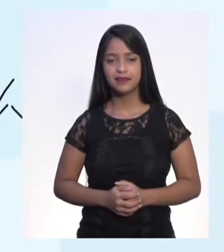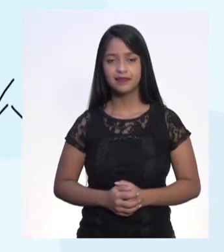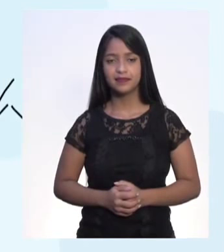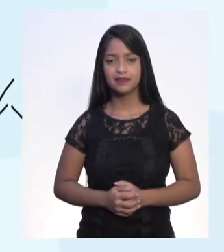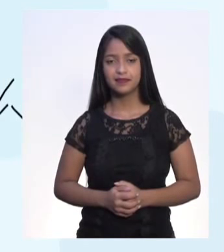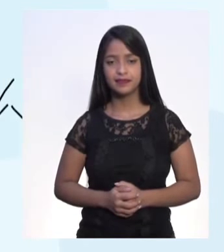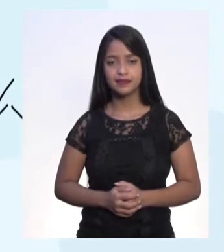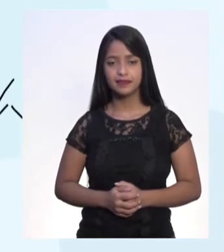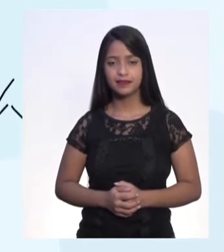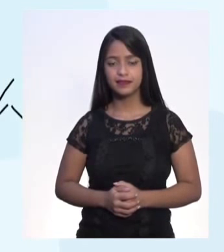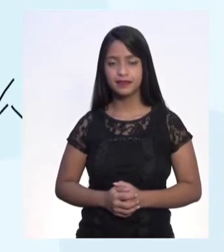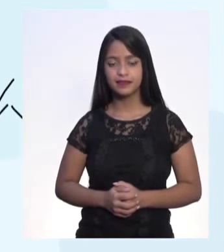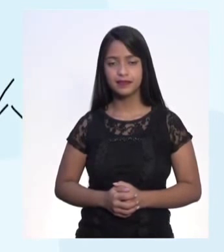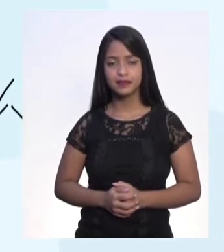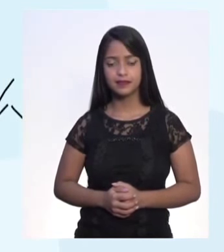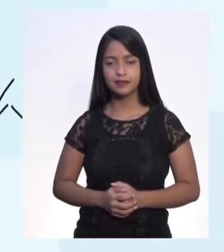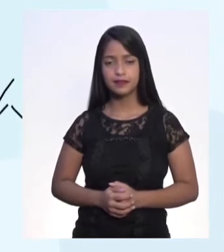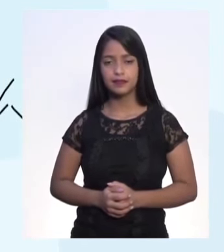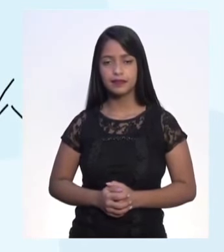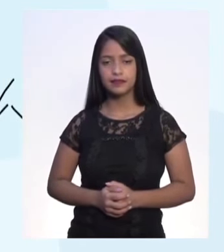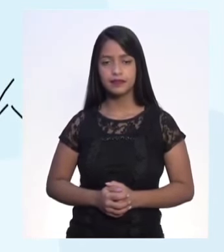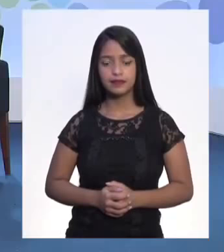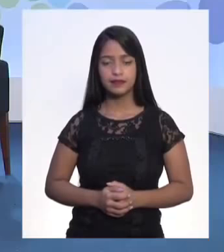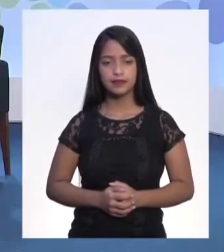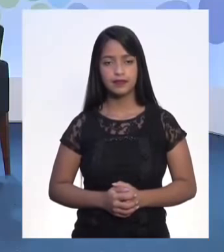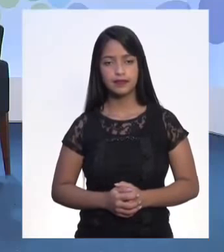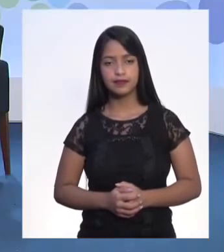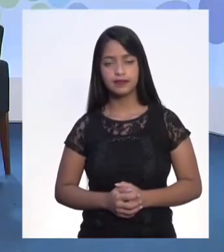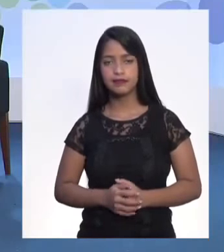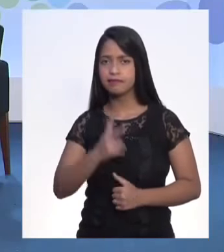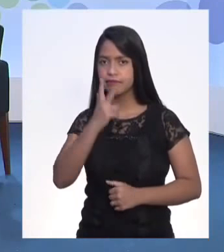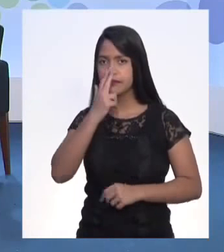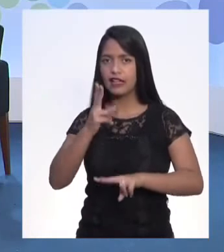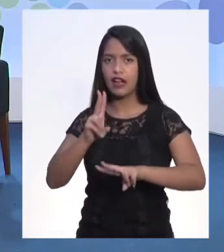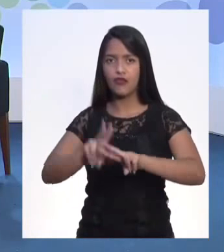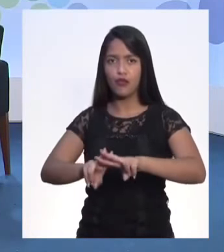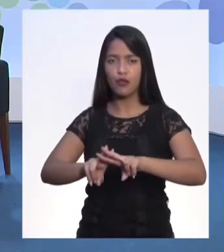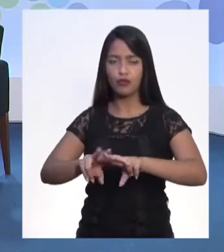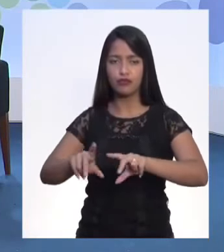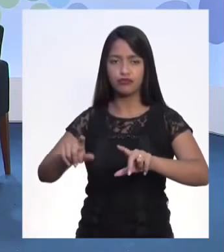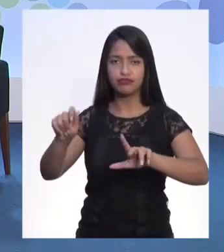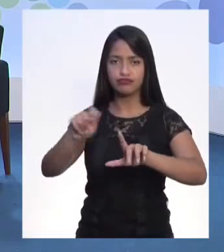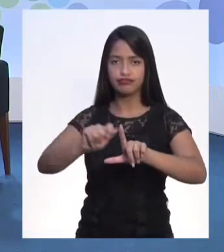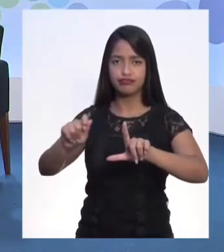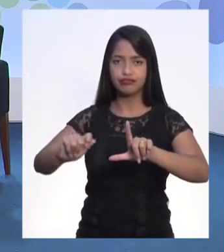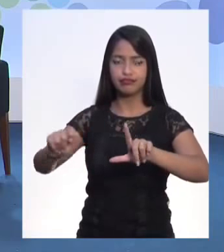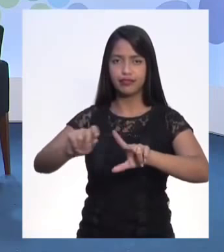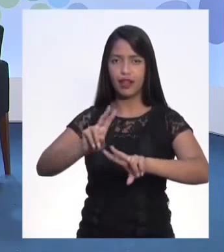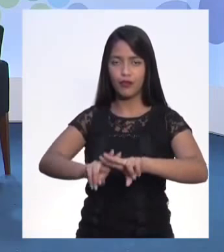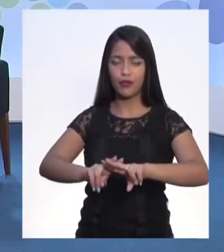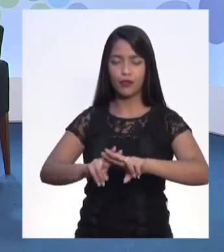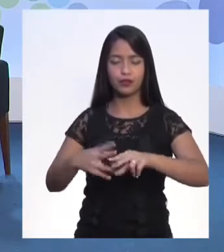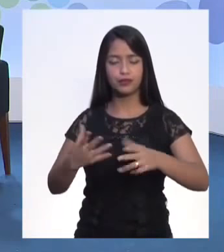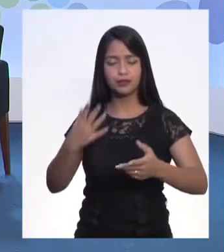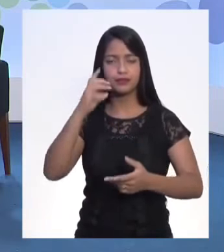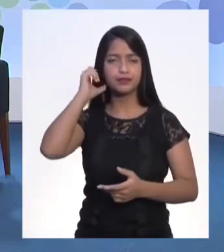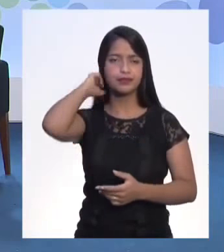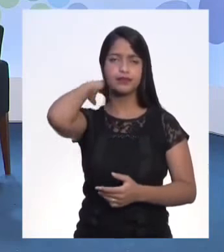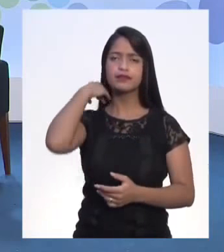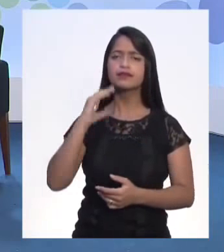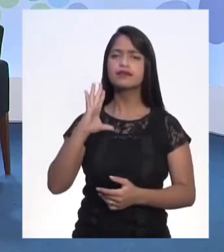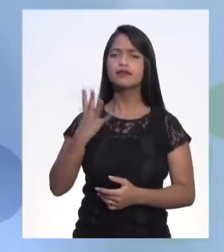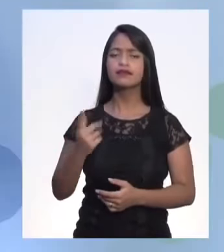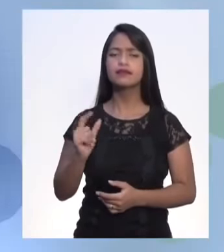e não tá pegando não Ah tá vou tá bom tá então aqui o que acontece